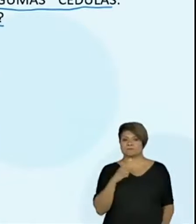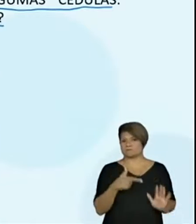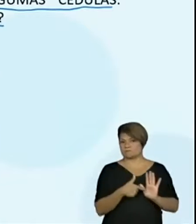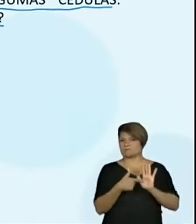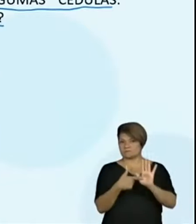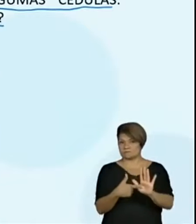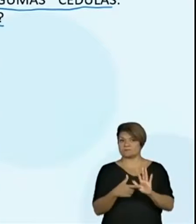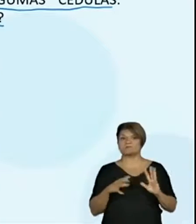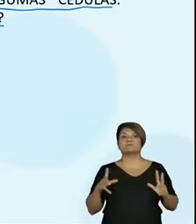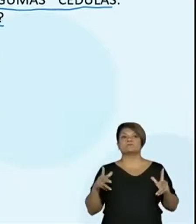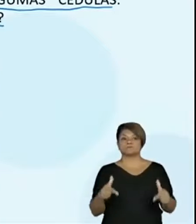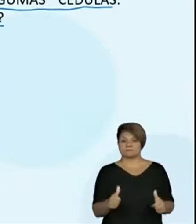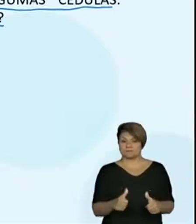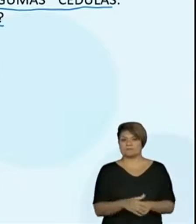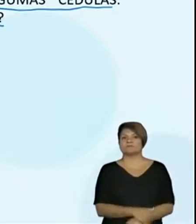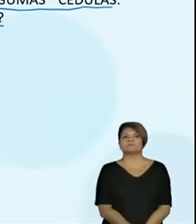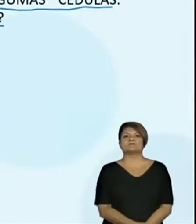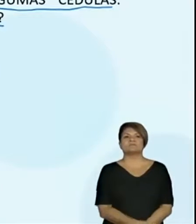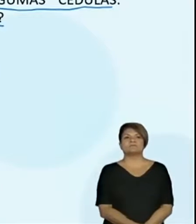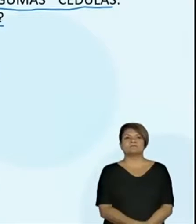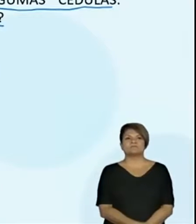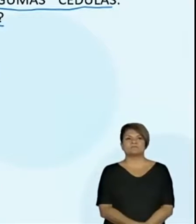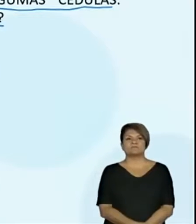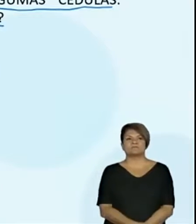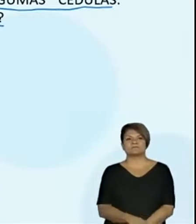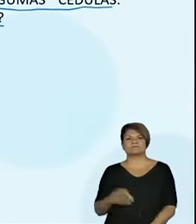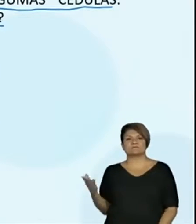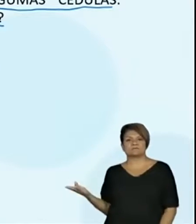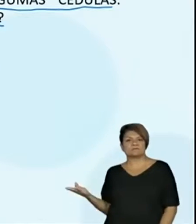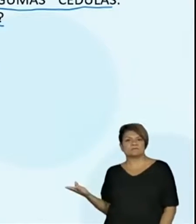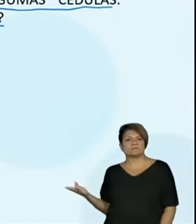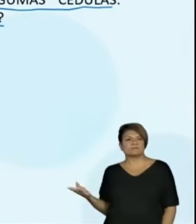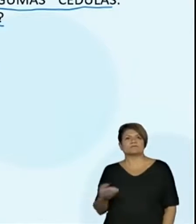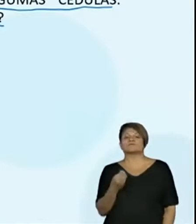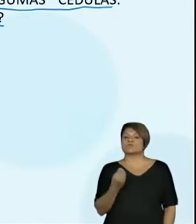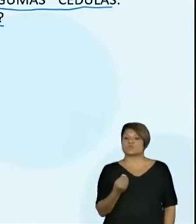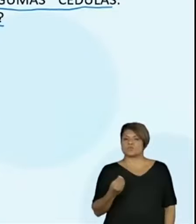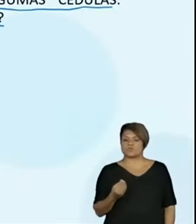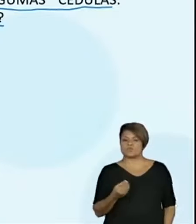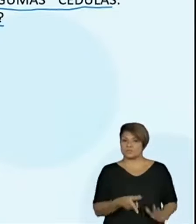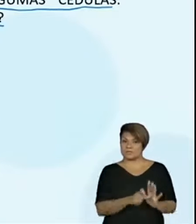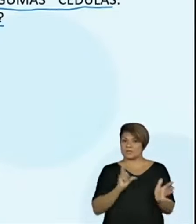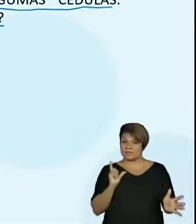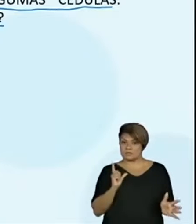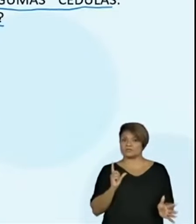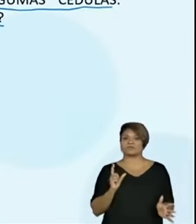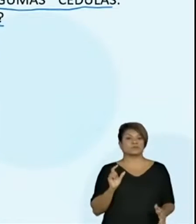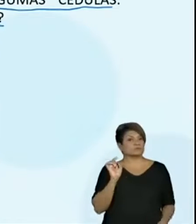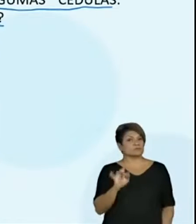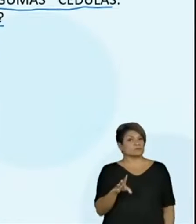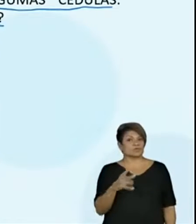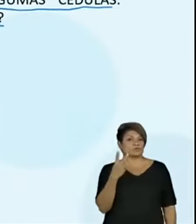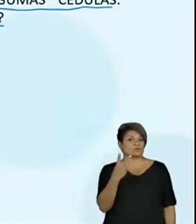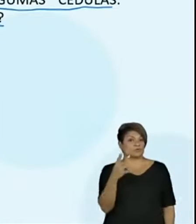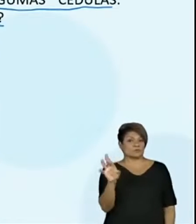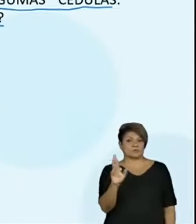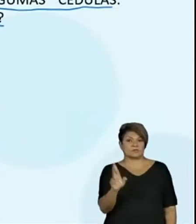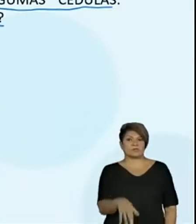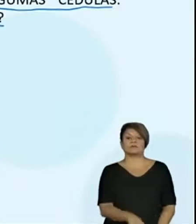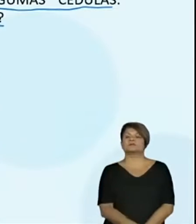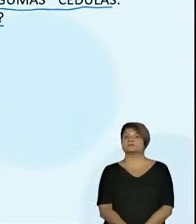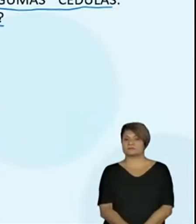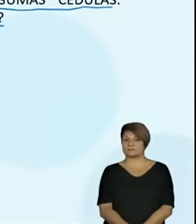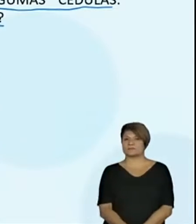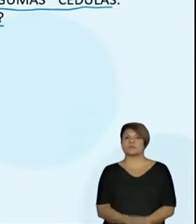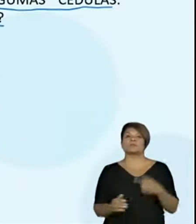cédulas. Olha, então, olha só. Assim como a amiguinha anterior, ela também ganhou só notas de R$2. Então, a